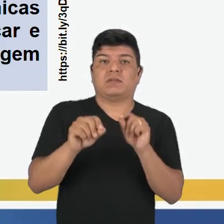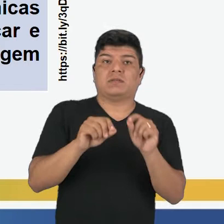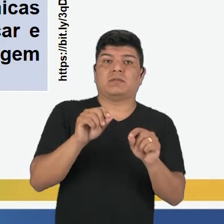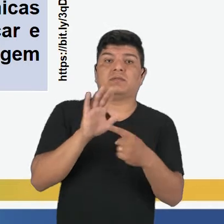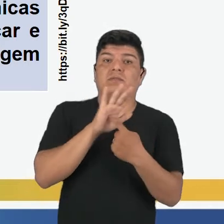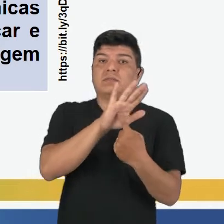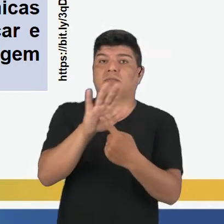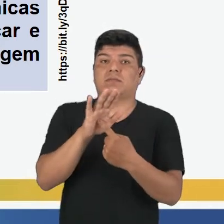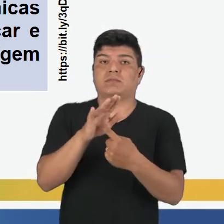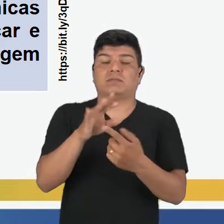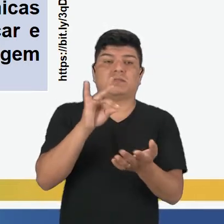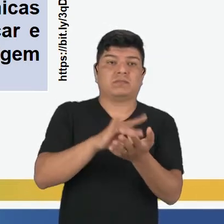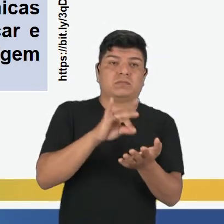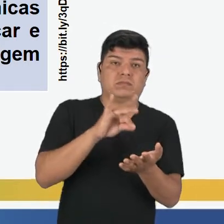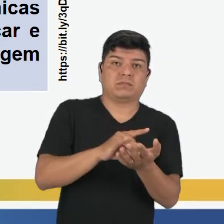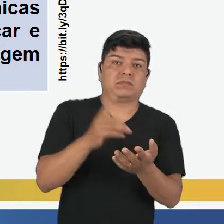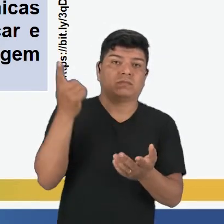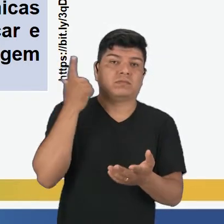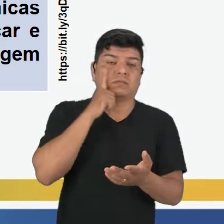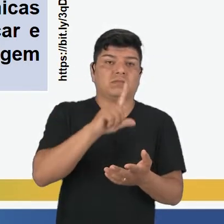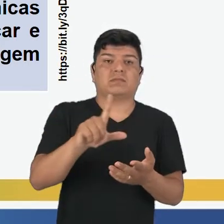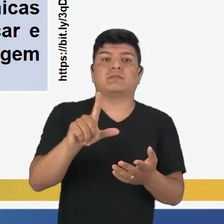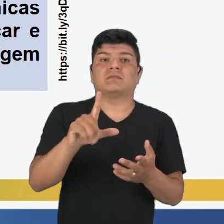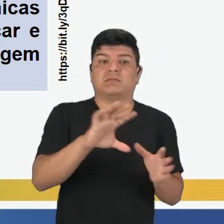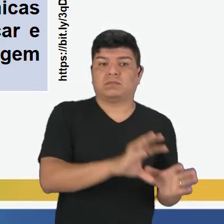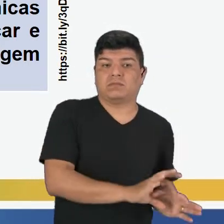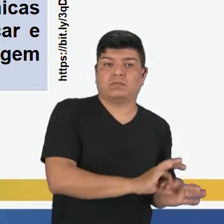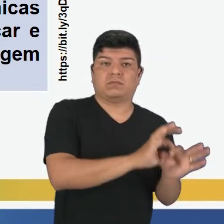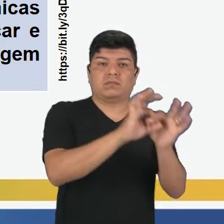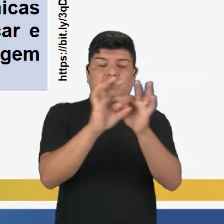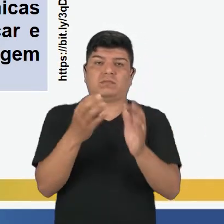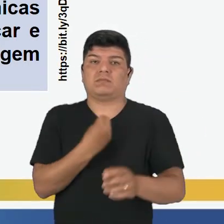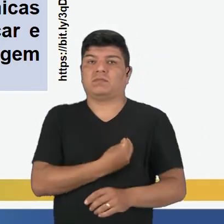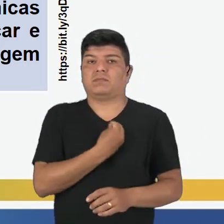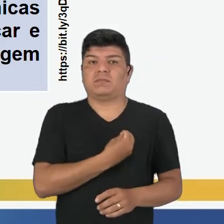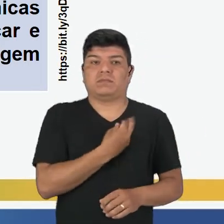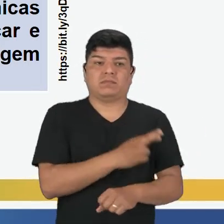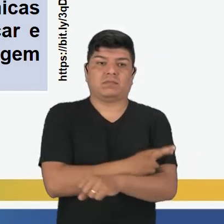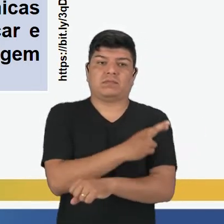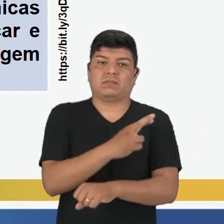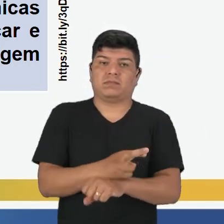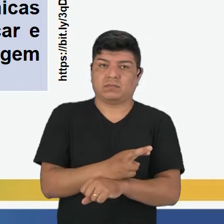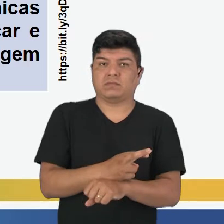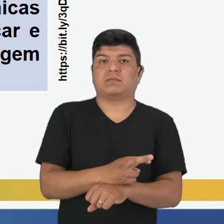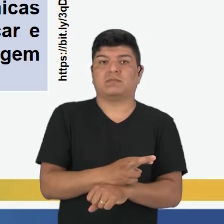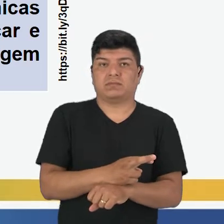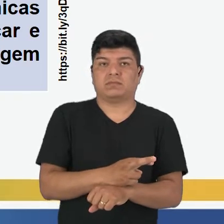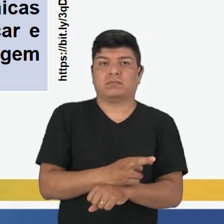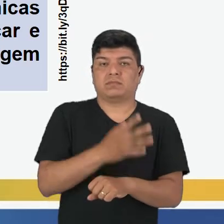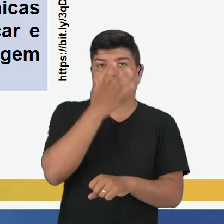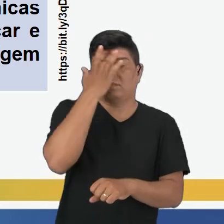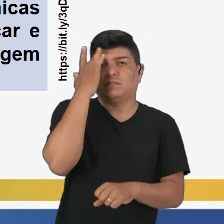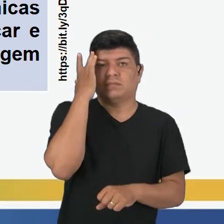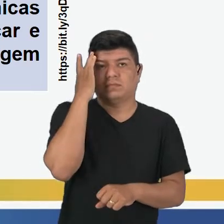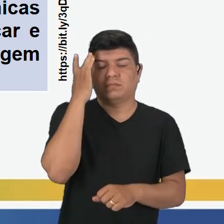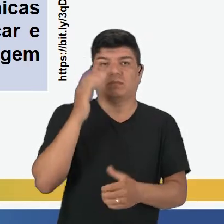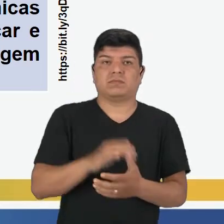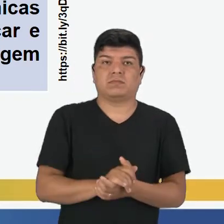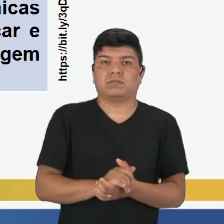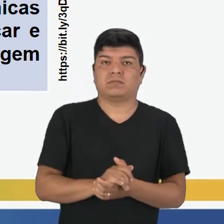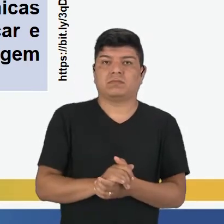representadas por elementos concretos alcançados no contexto da participação religiosa. Por exemplo, quando alguém